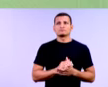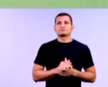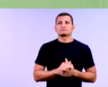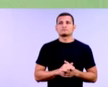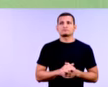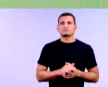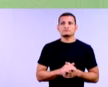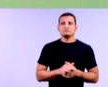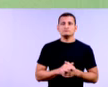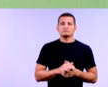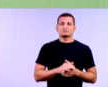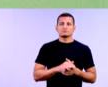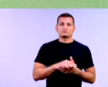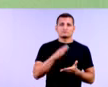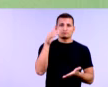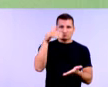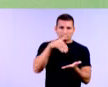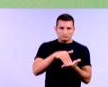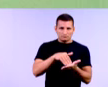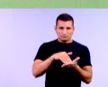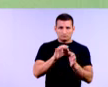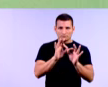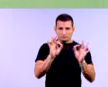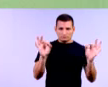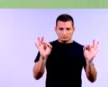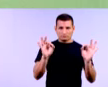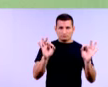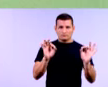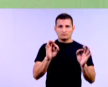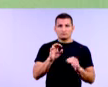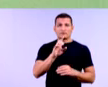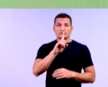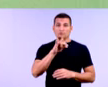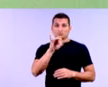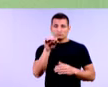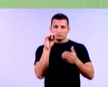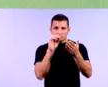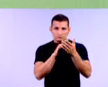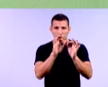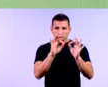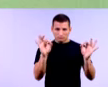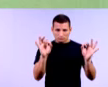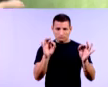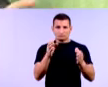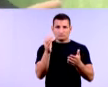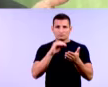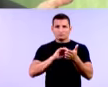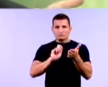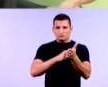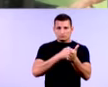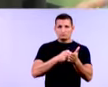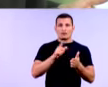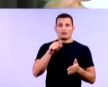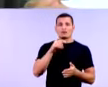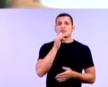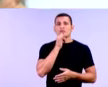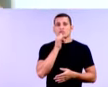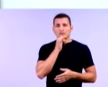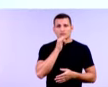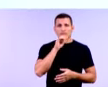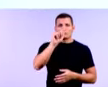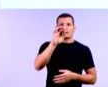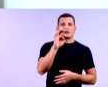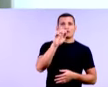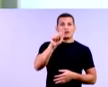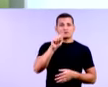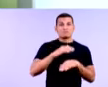ao final, a data e depois a assinatura. Então, esse é um exemplo de ata moderna que também pode ser utilizada.